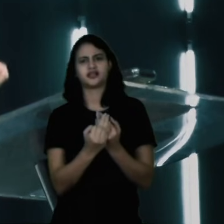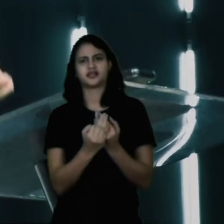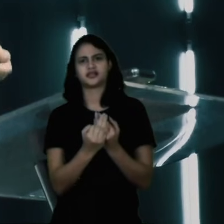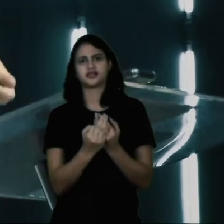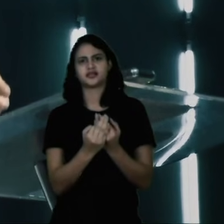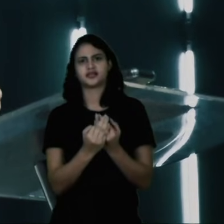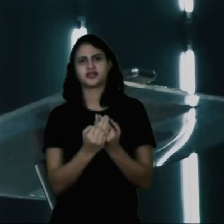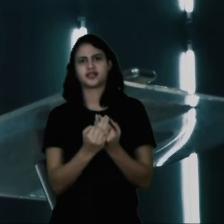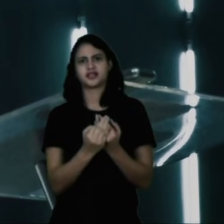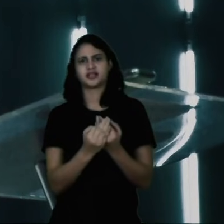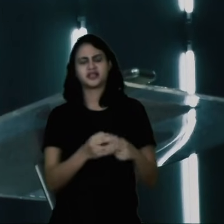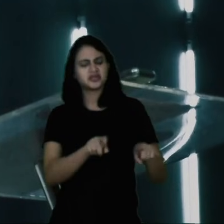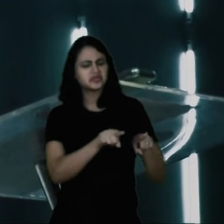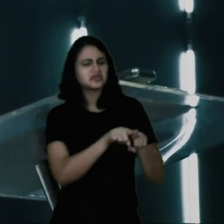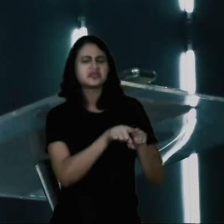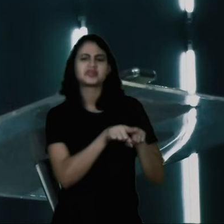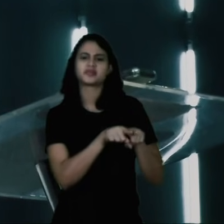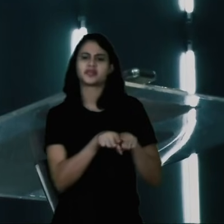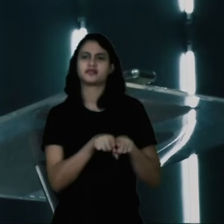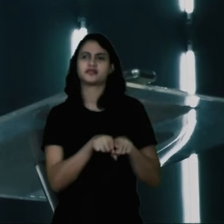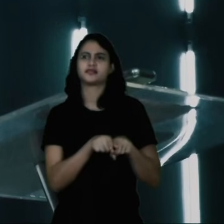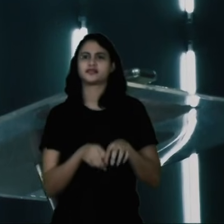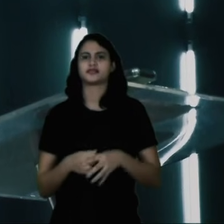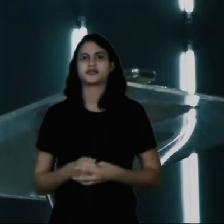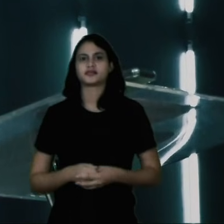próprios irmãos.